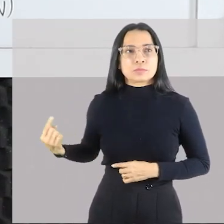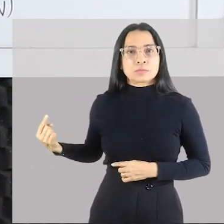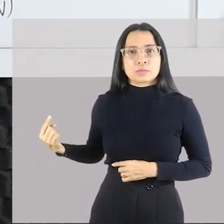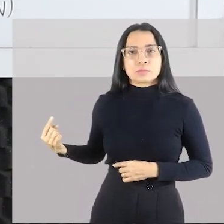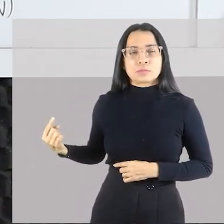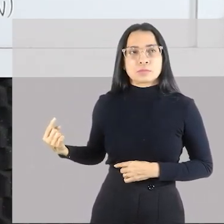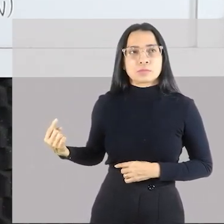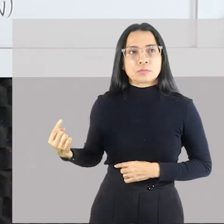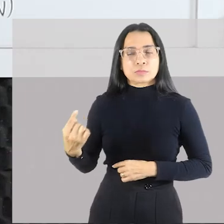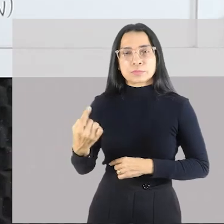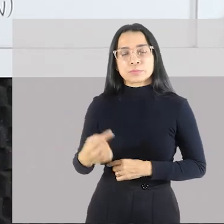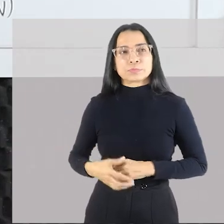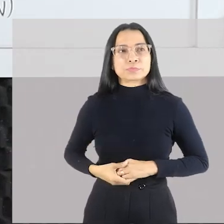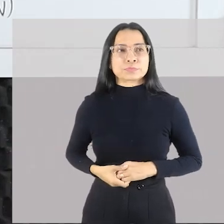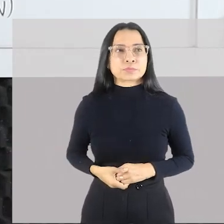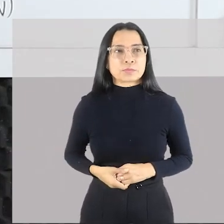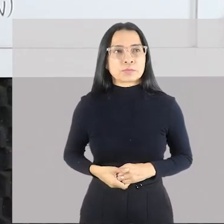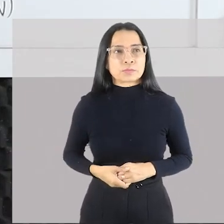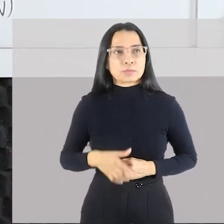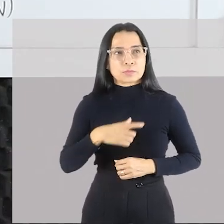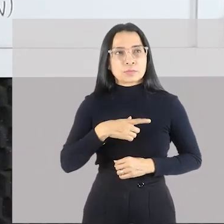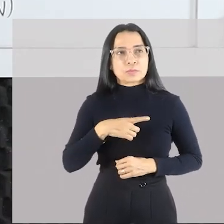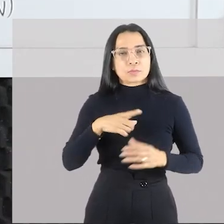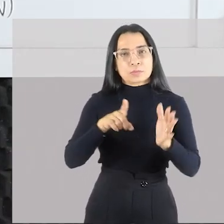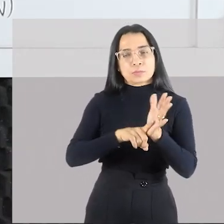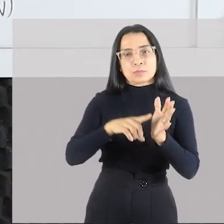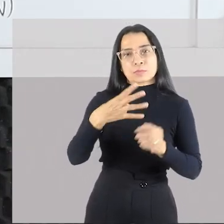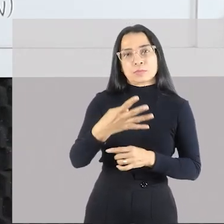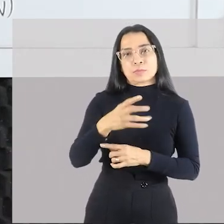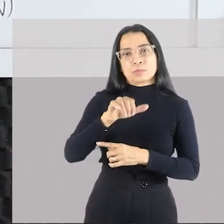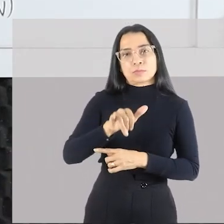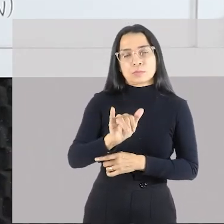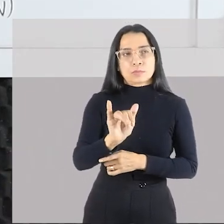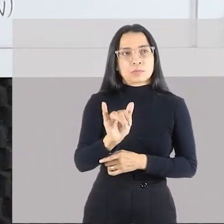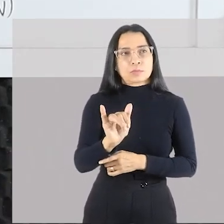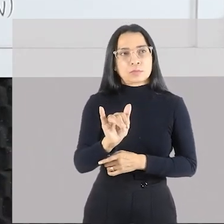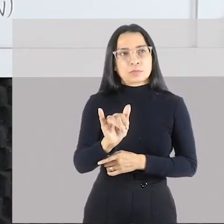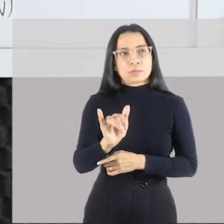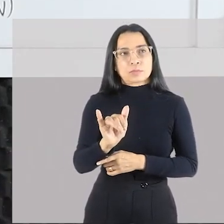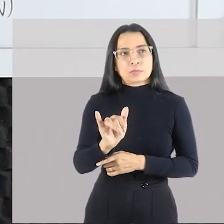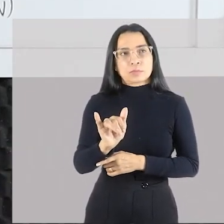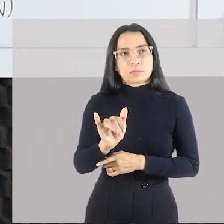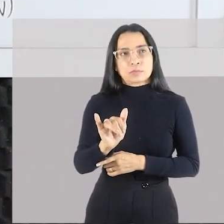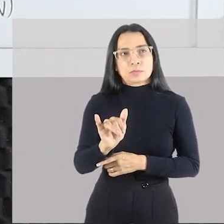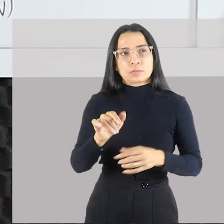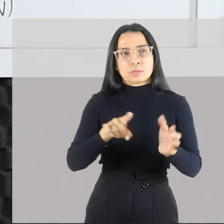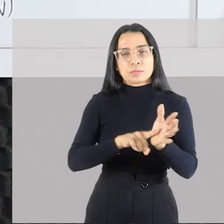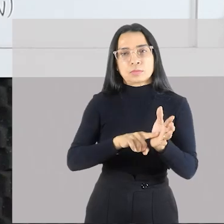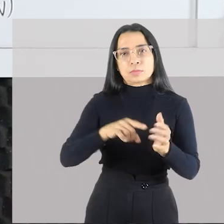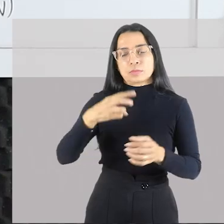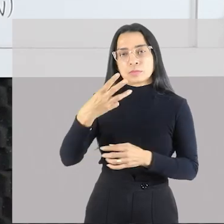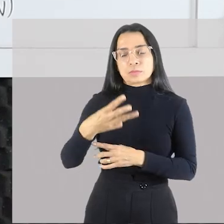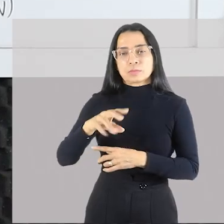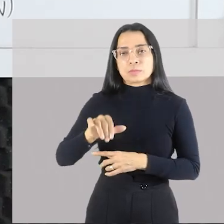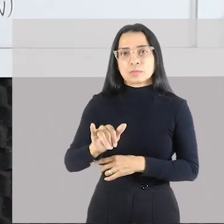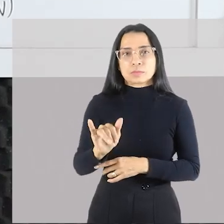Mudando 10 para lá, nós vamos ter menos 4y menos